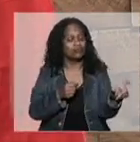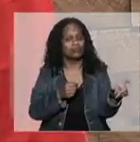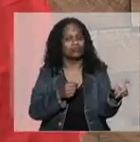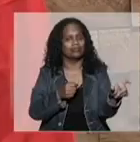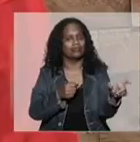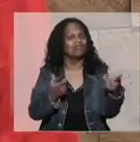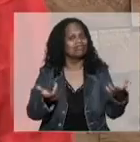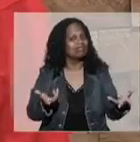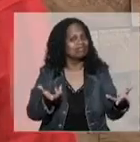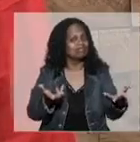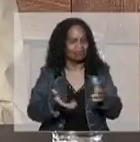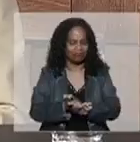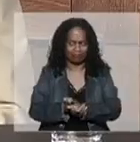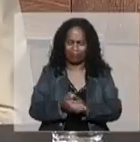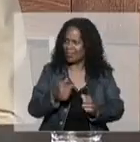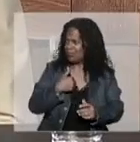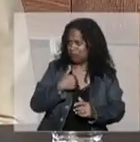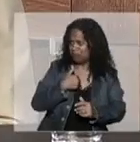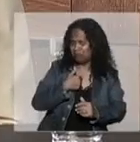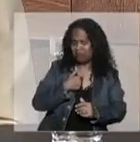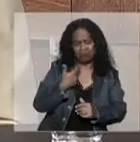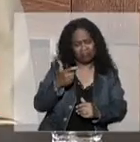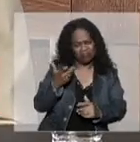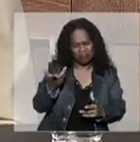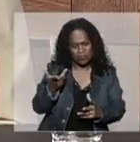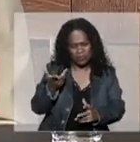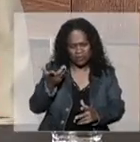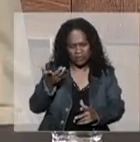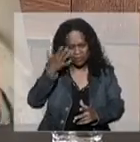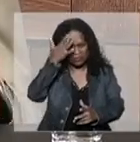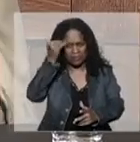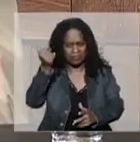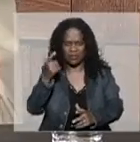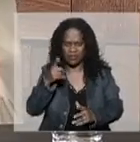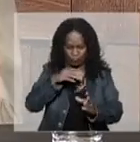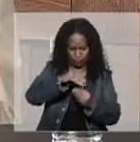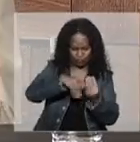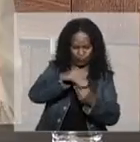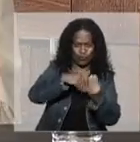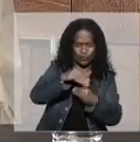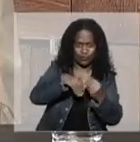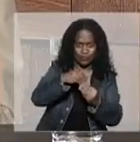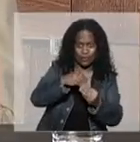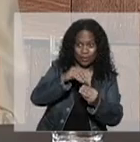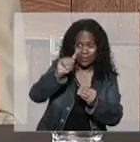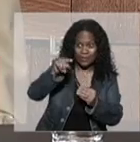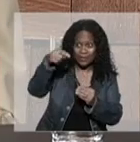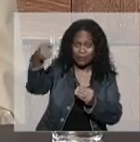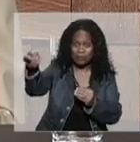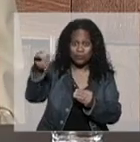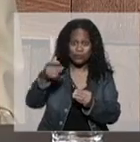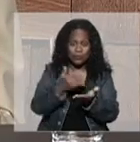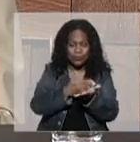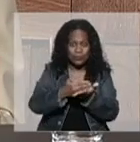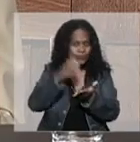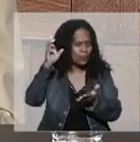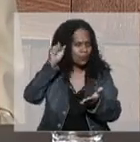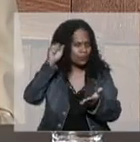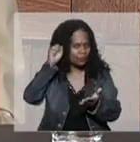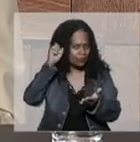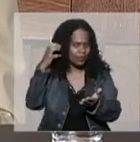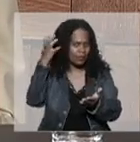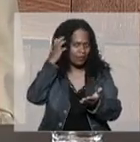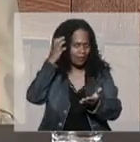ser? Olha, eu não foi uma coisa consciente, não. Eu fui misturando isso tudo. Depois eu comecei a ouvir a Rádio JB